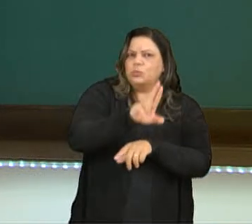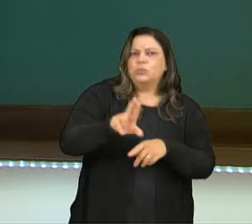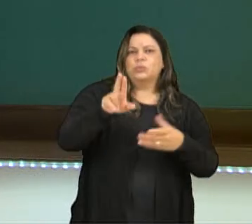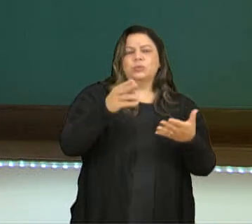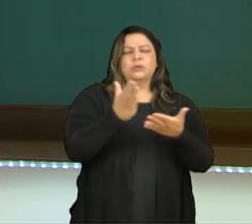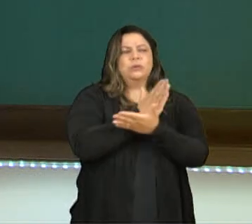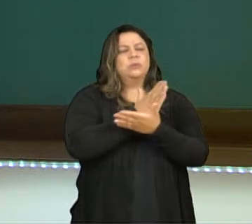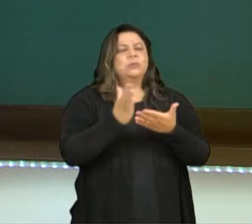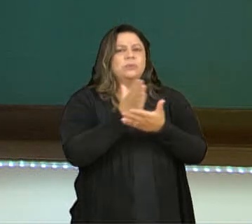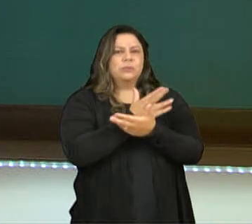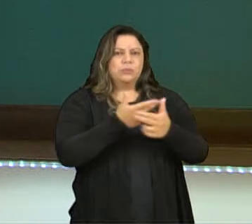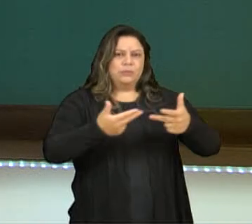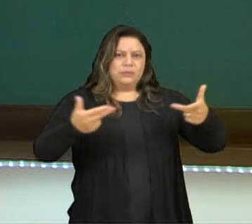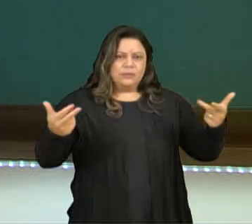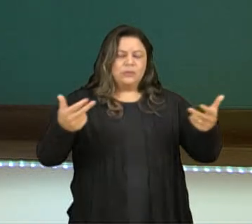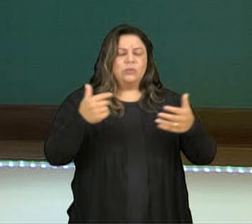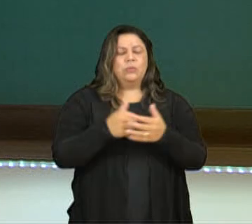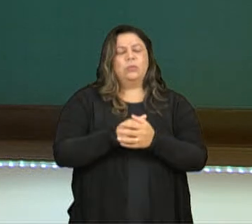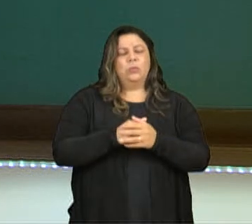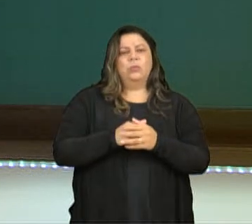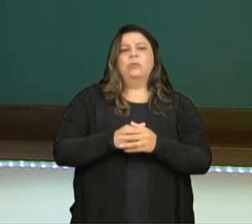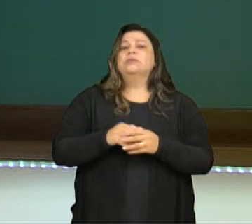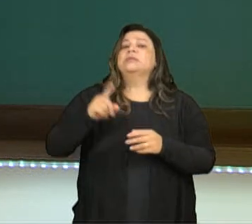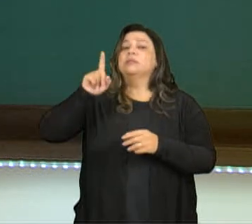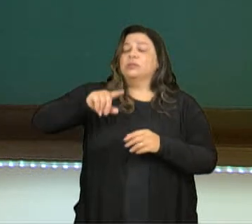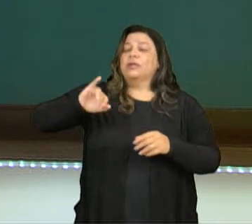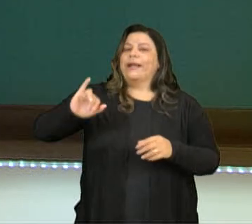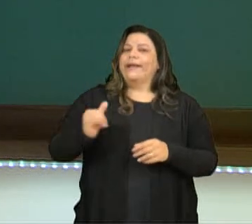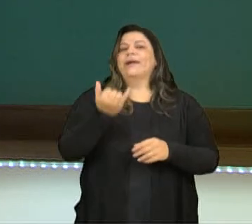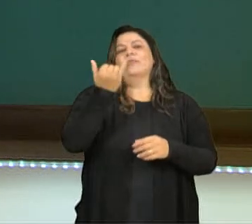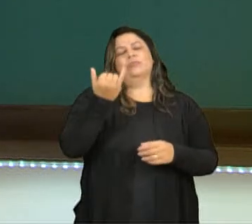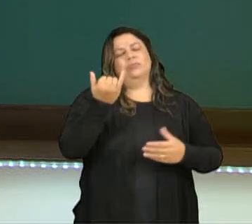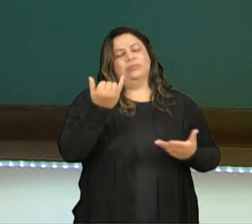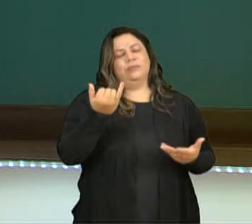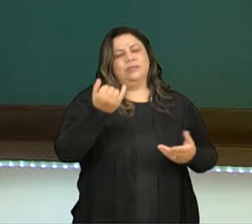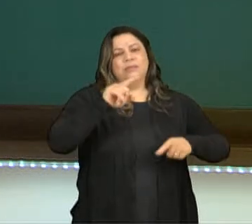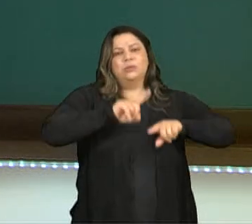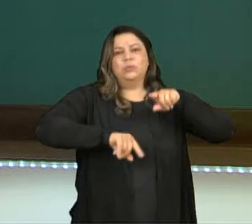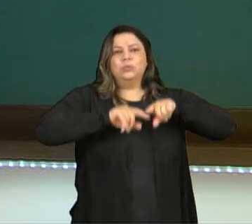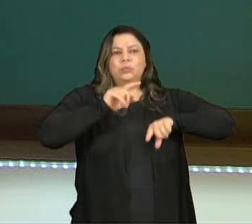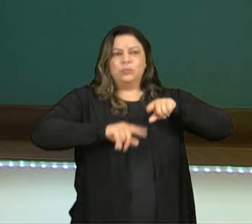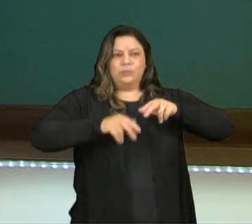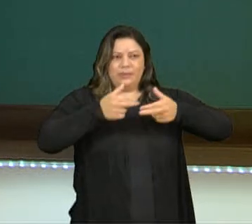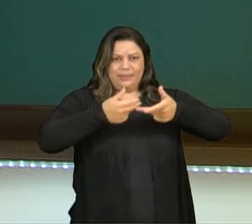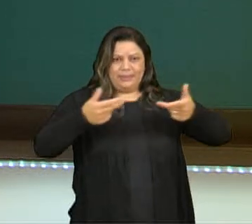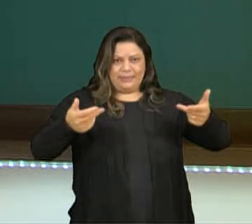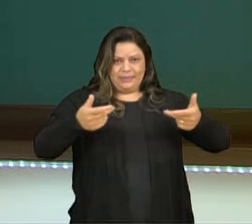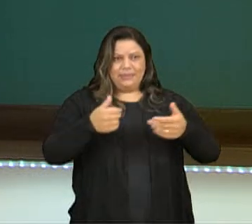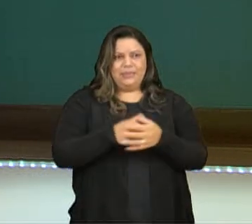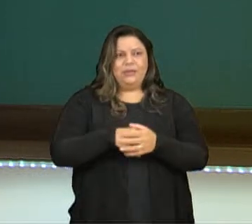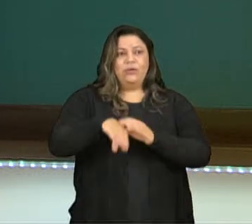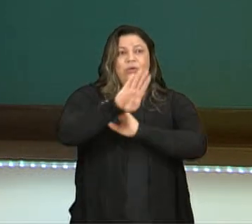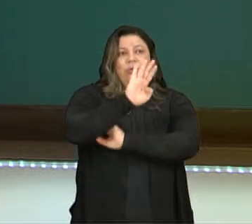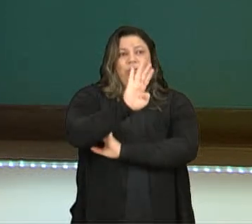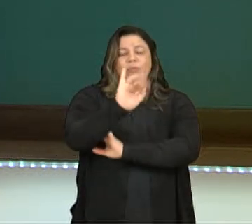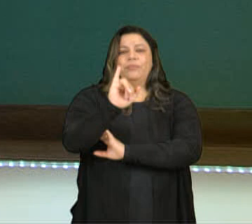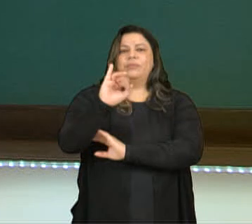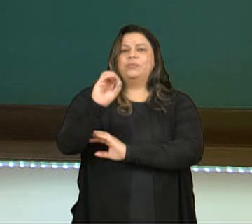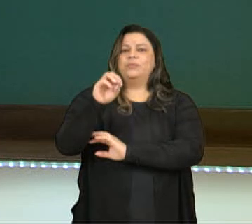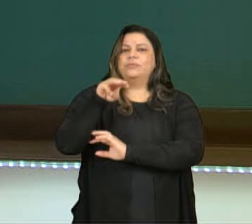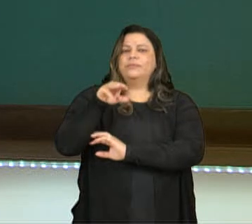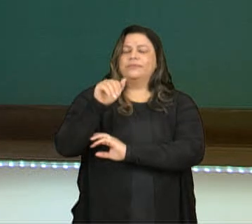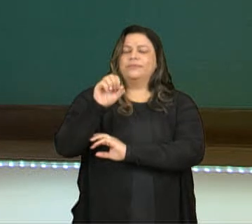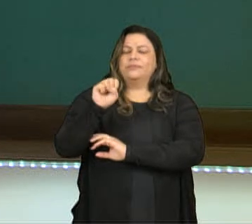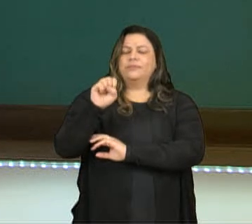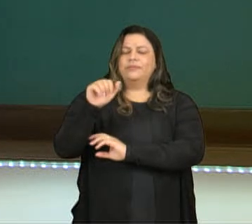alguma coisa ali de uma atividade já, reaproveitando esse material, certo? Então, quando fala de biomassa, está